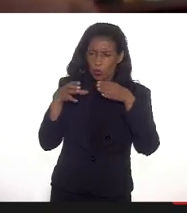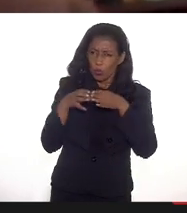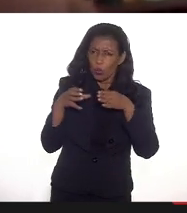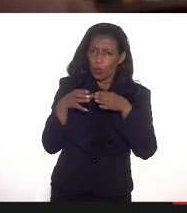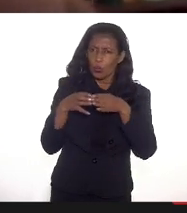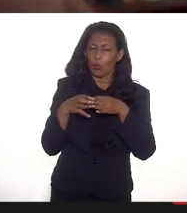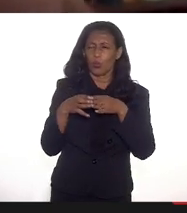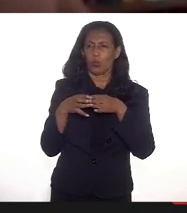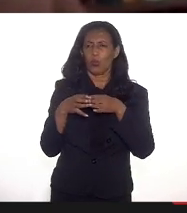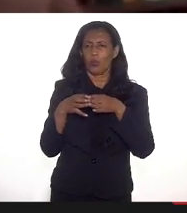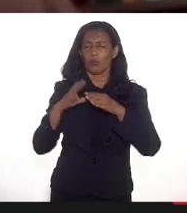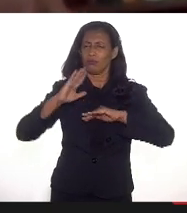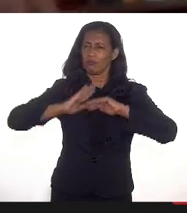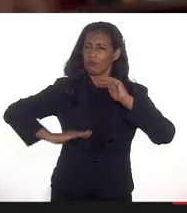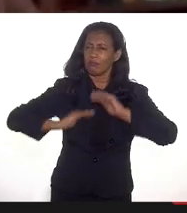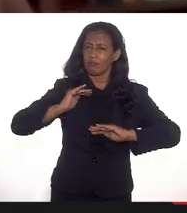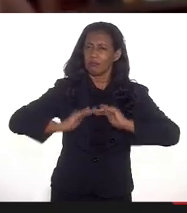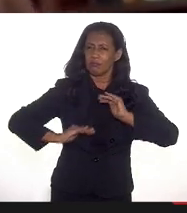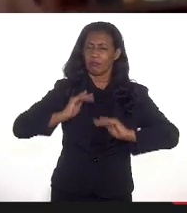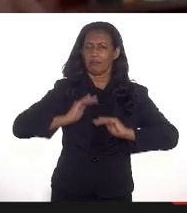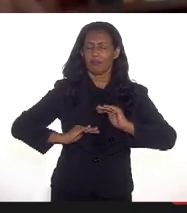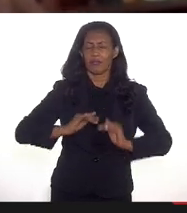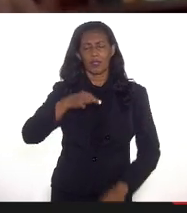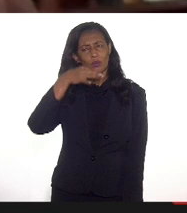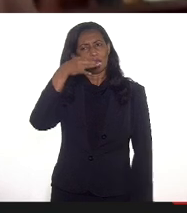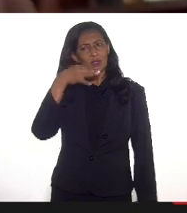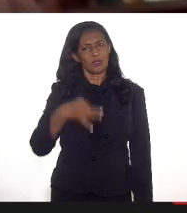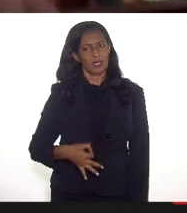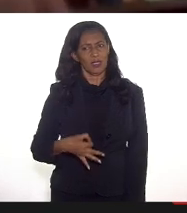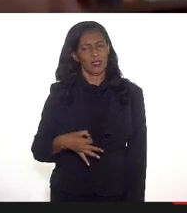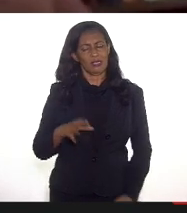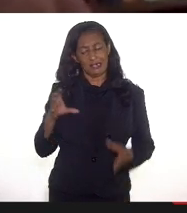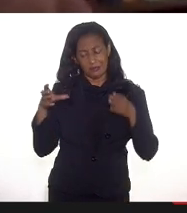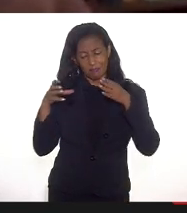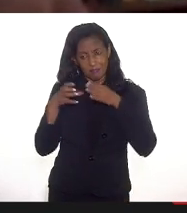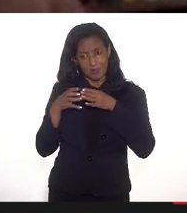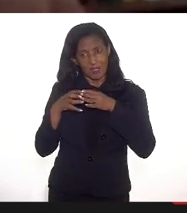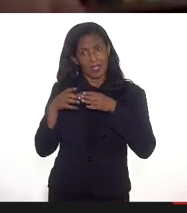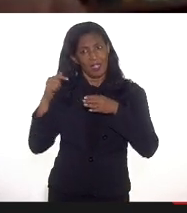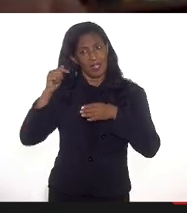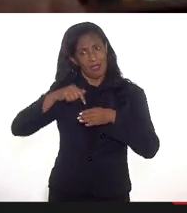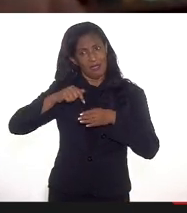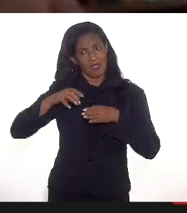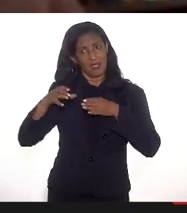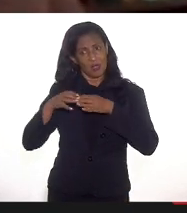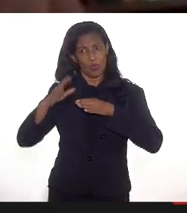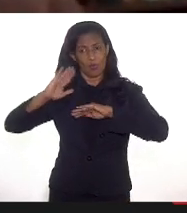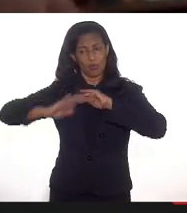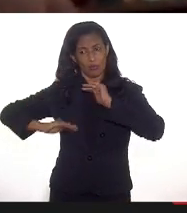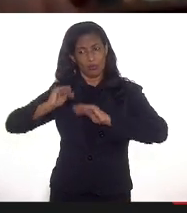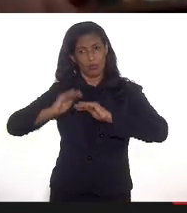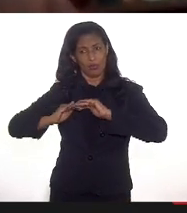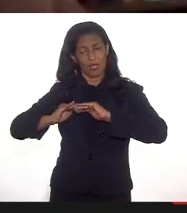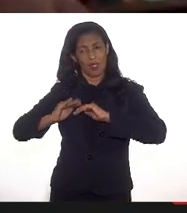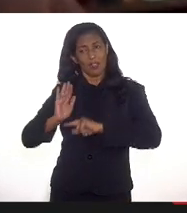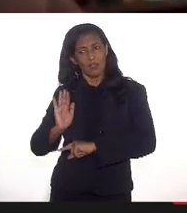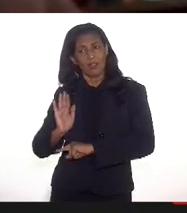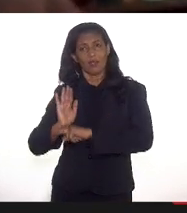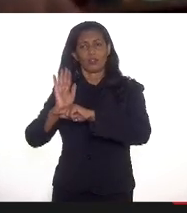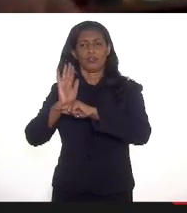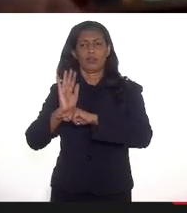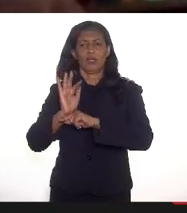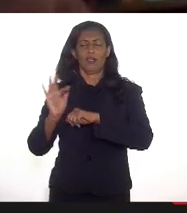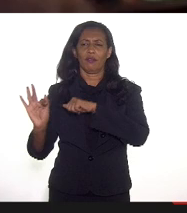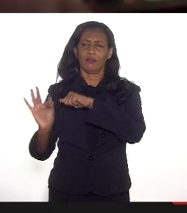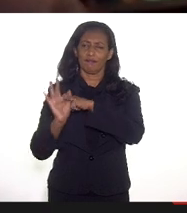corpo docente, porque, com certeza, são eles que constroem a realidade da FAETEC. Nós sempre estaremos de